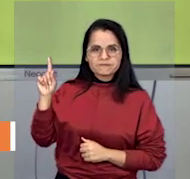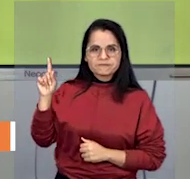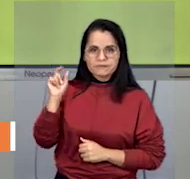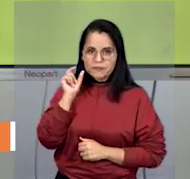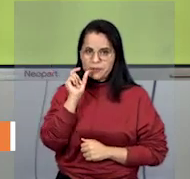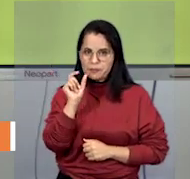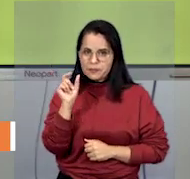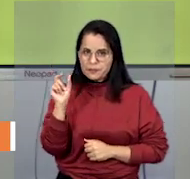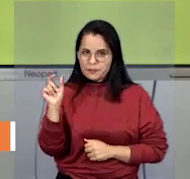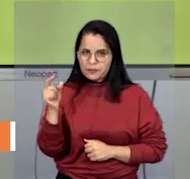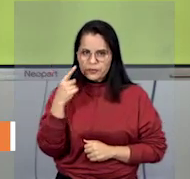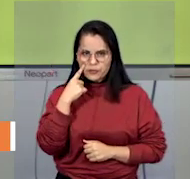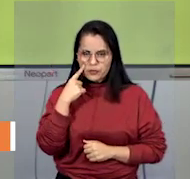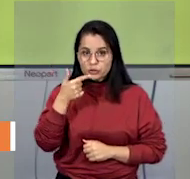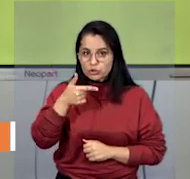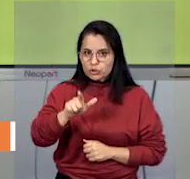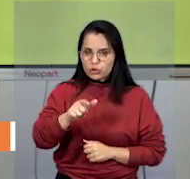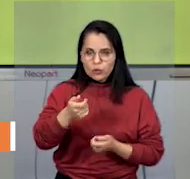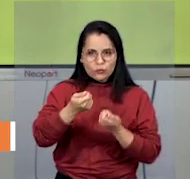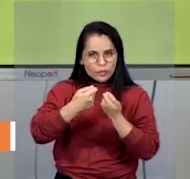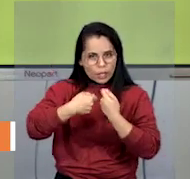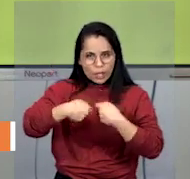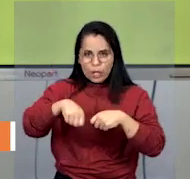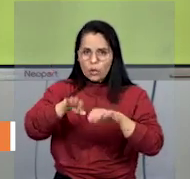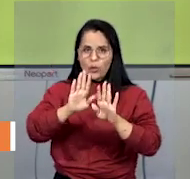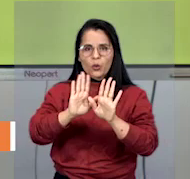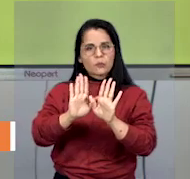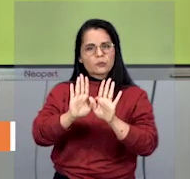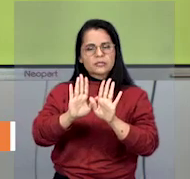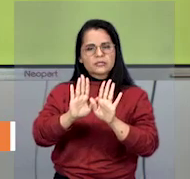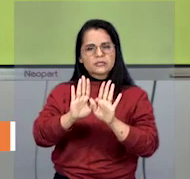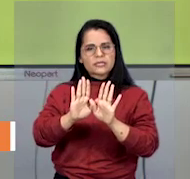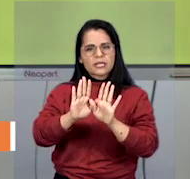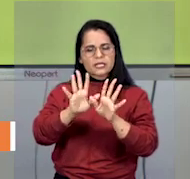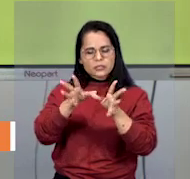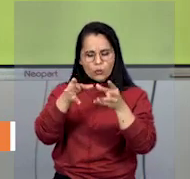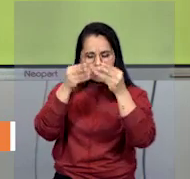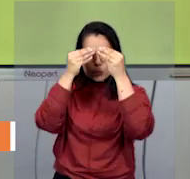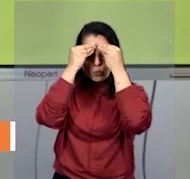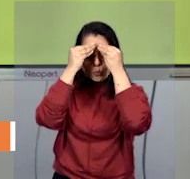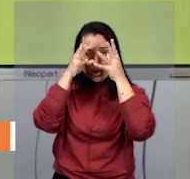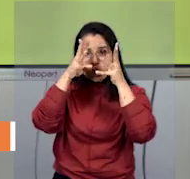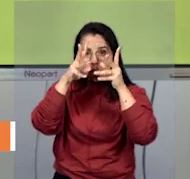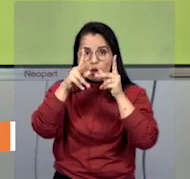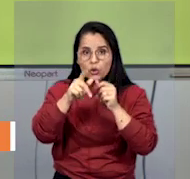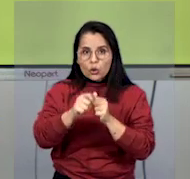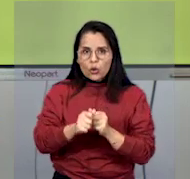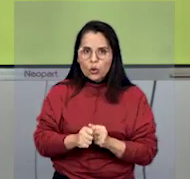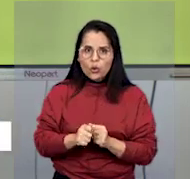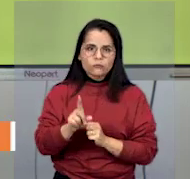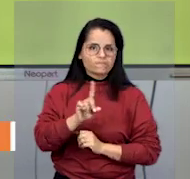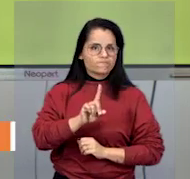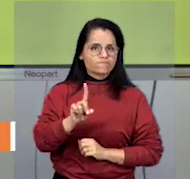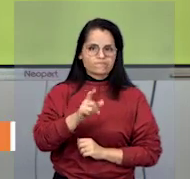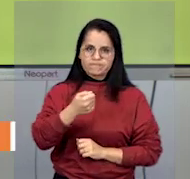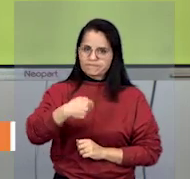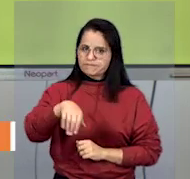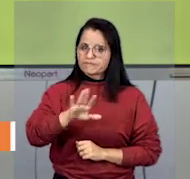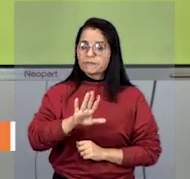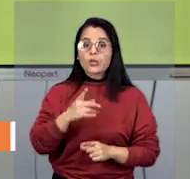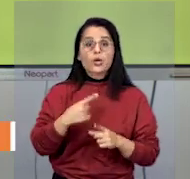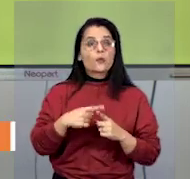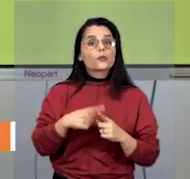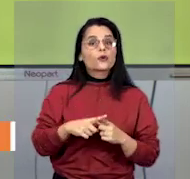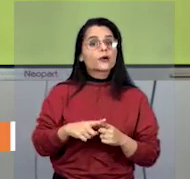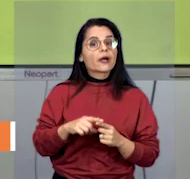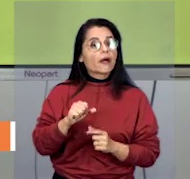que, já que e visto que. Repito, não precisa decorar os operadores argumentativos. Por quê?